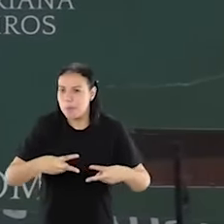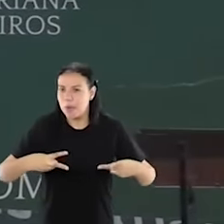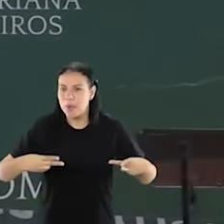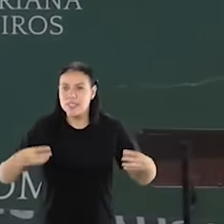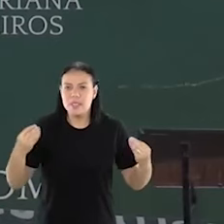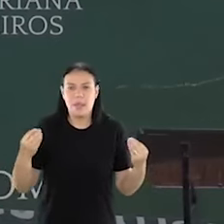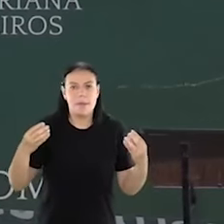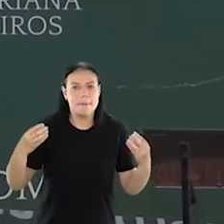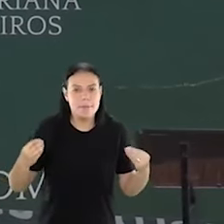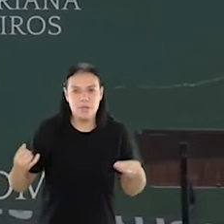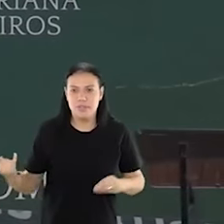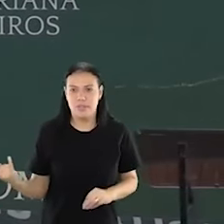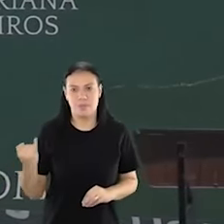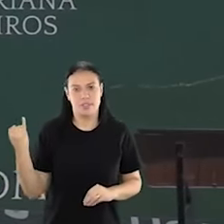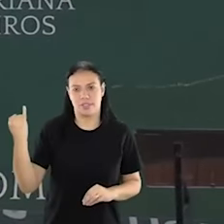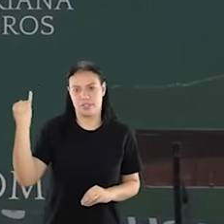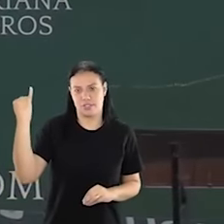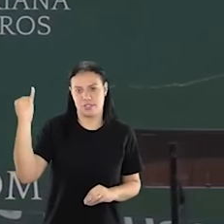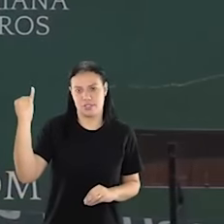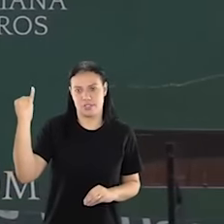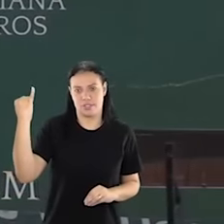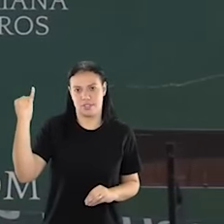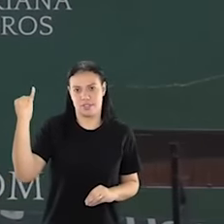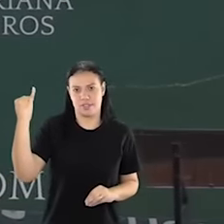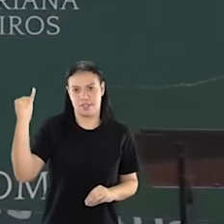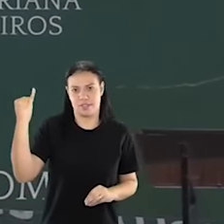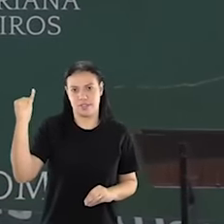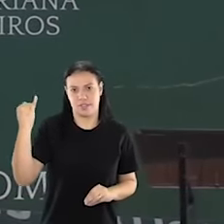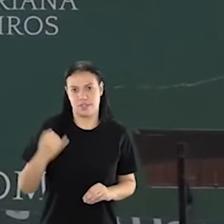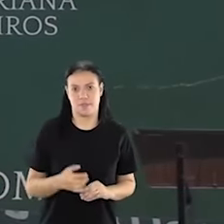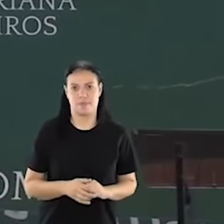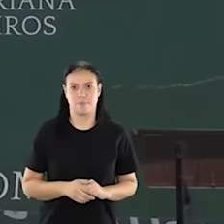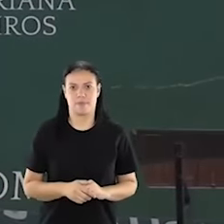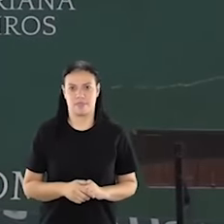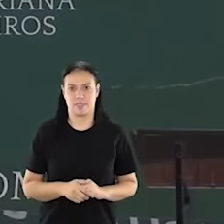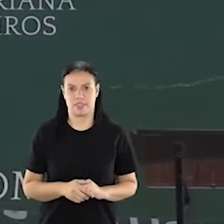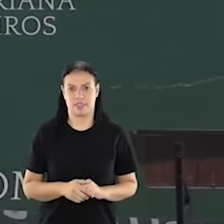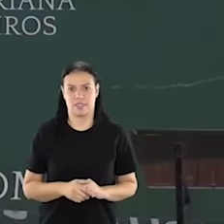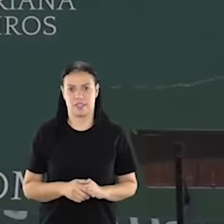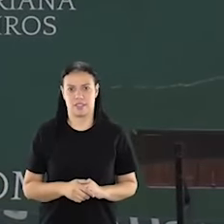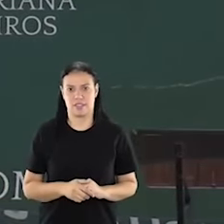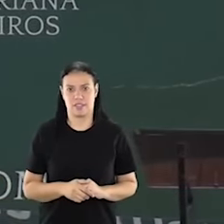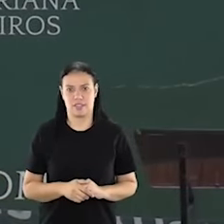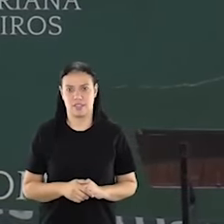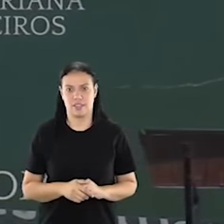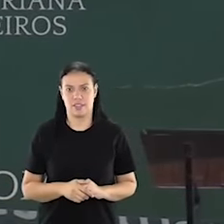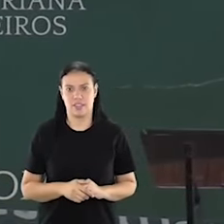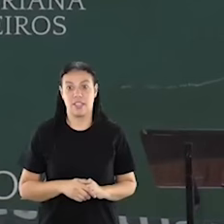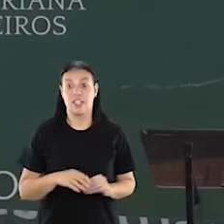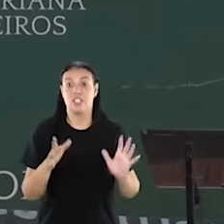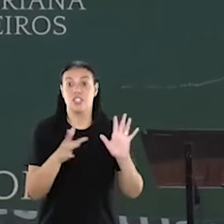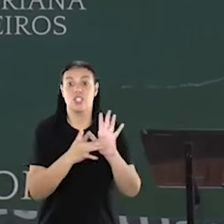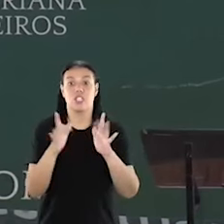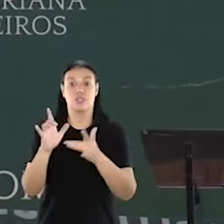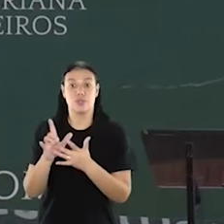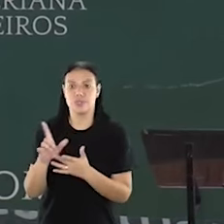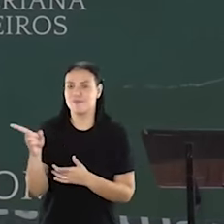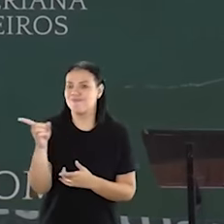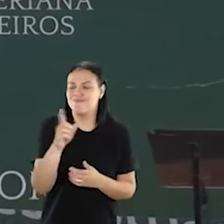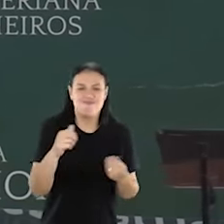não anteciparam a ungir o corpo dele para a sepultura. Ele não precisa mais desse